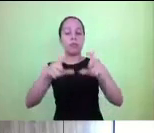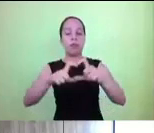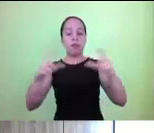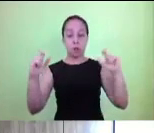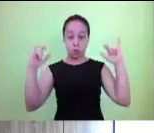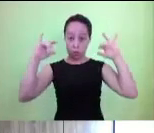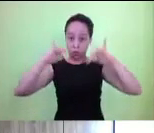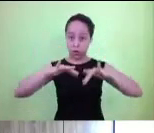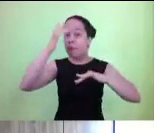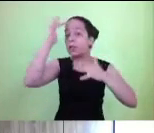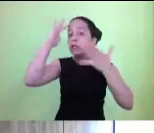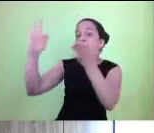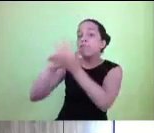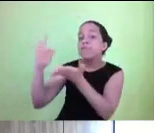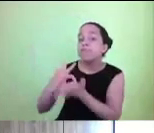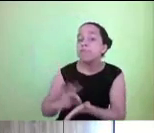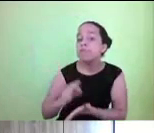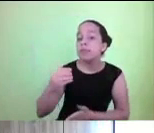inscritos 10.